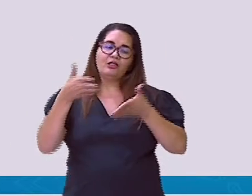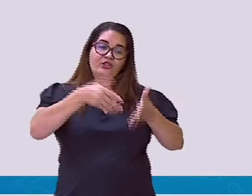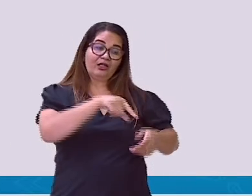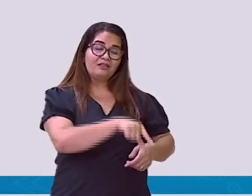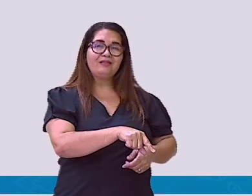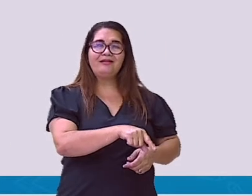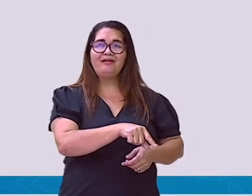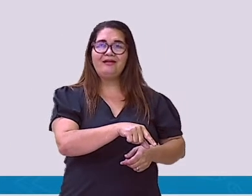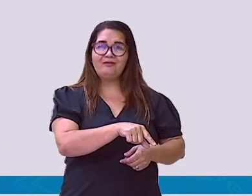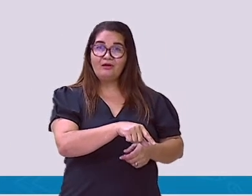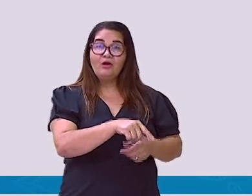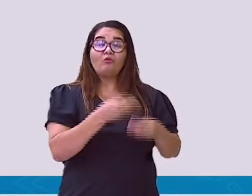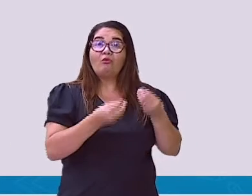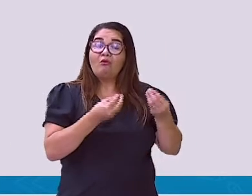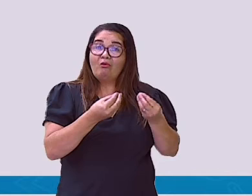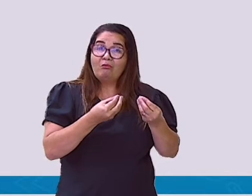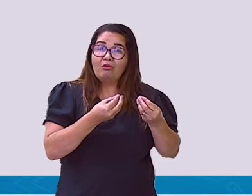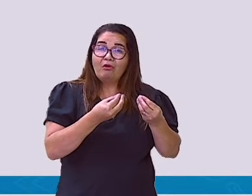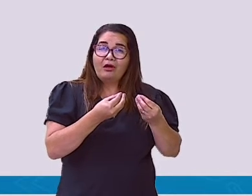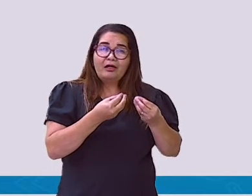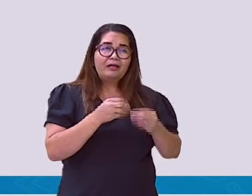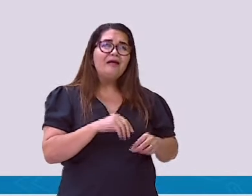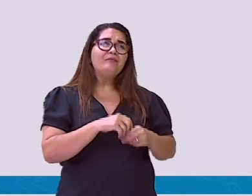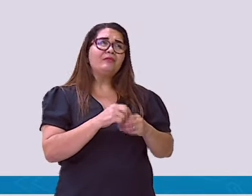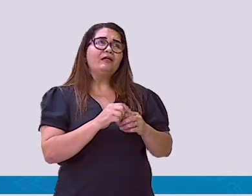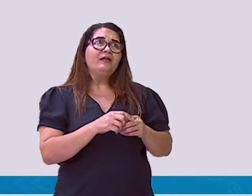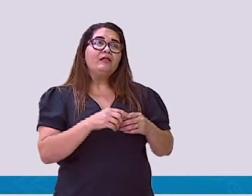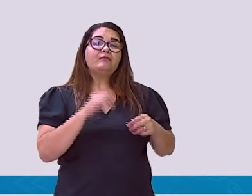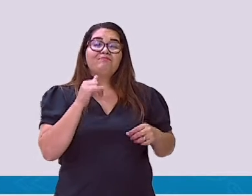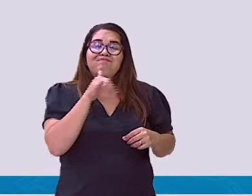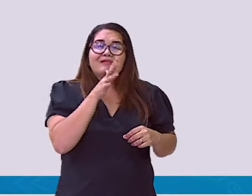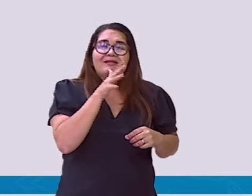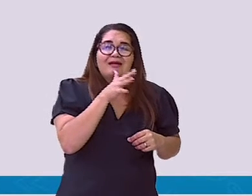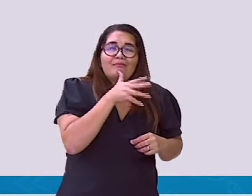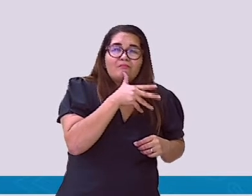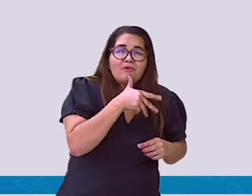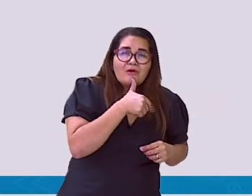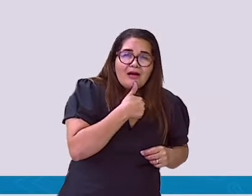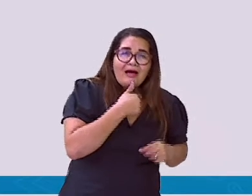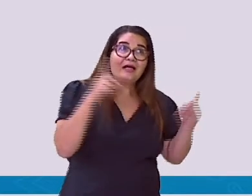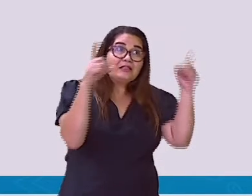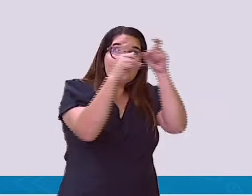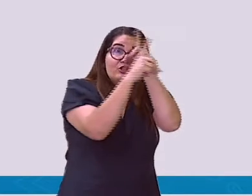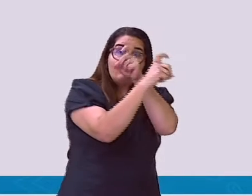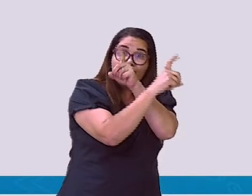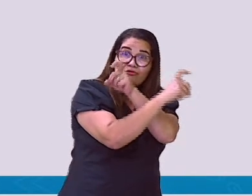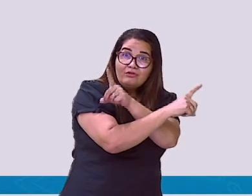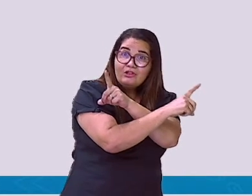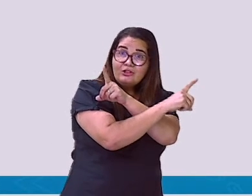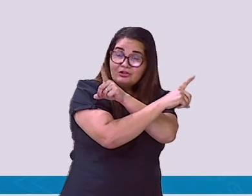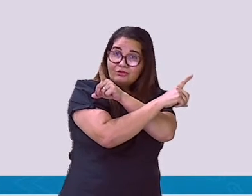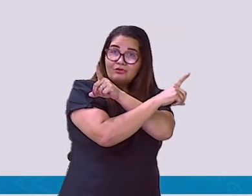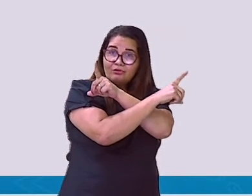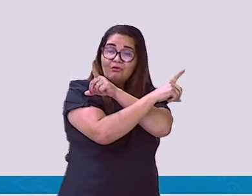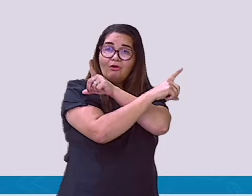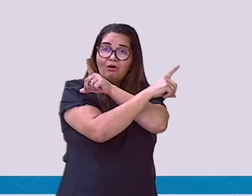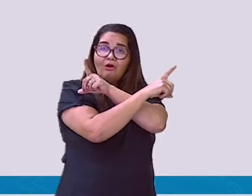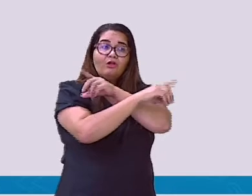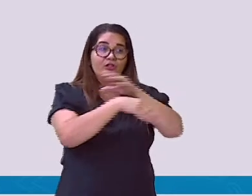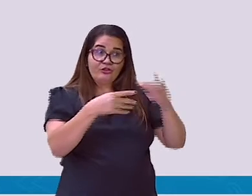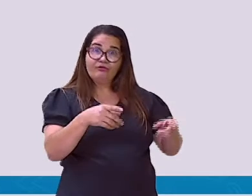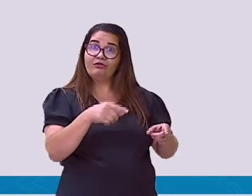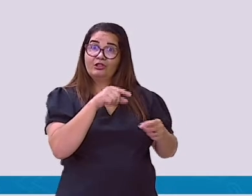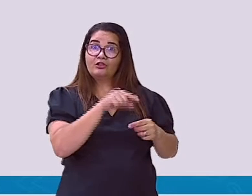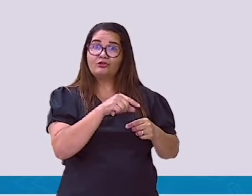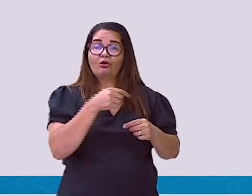Tranquilo aí? Eu dei só uma fugidinha do nosso assunto, mas para mostrar para vocês que, inclusive, o